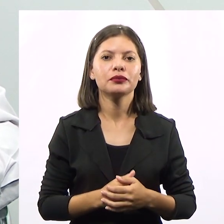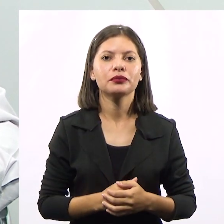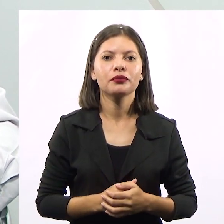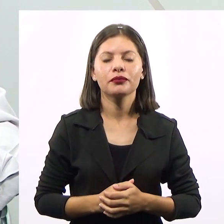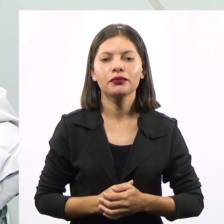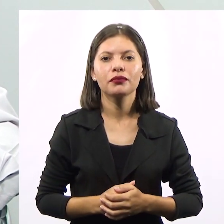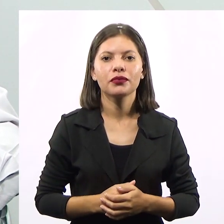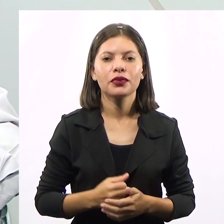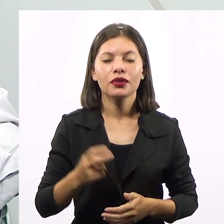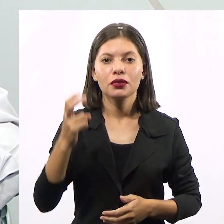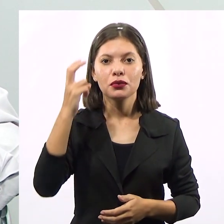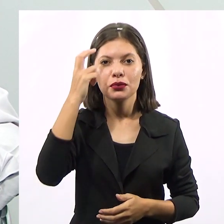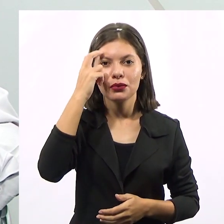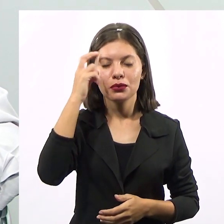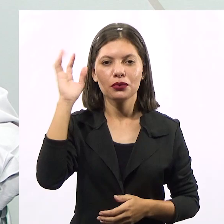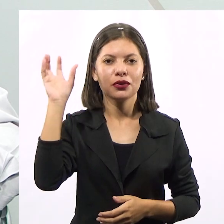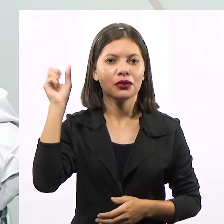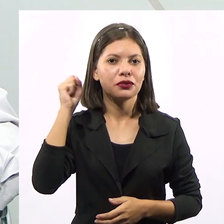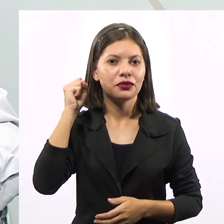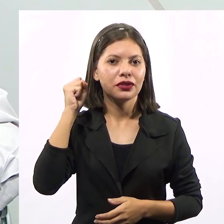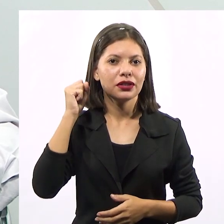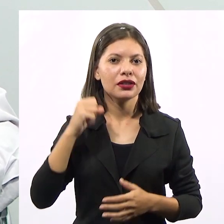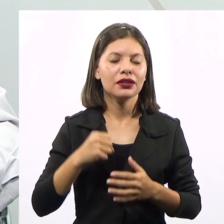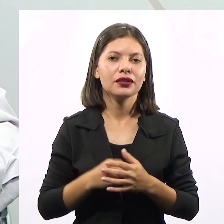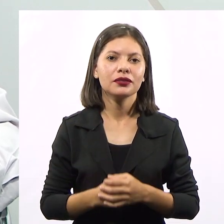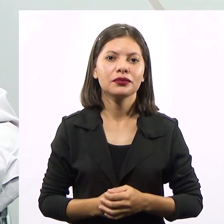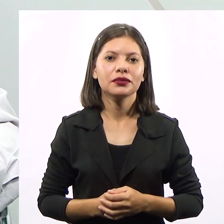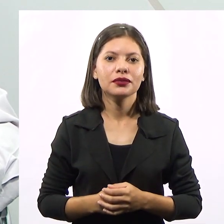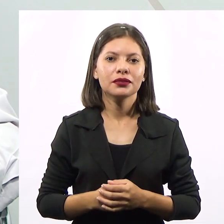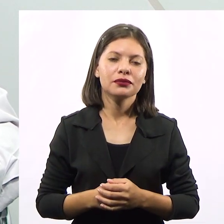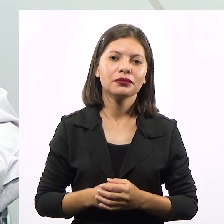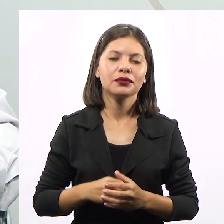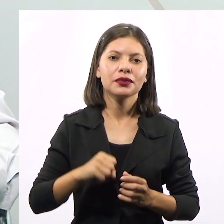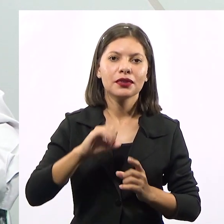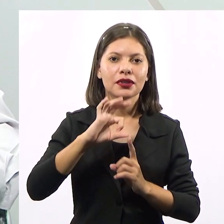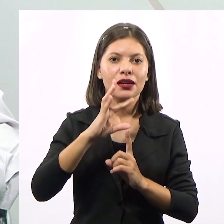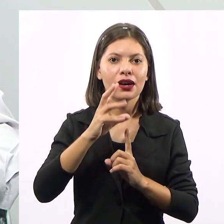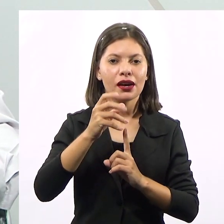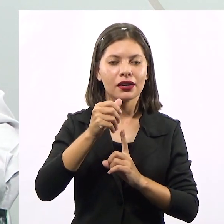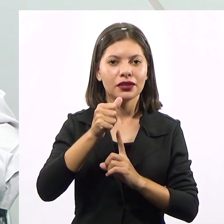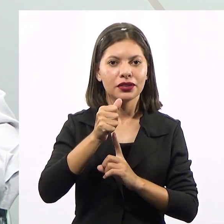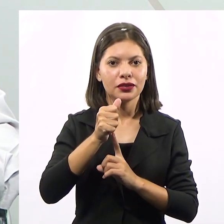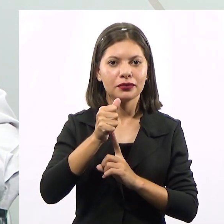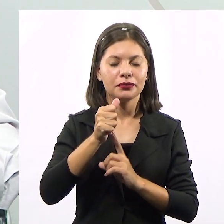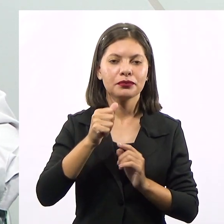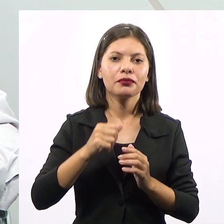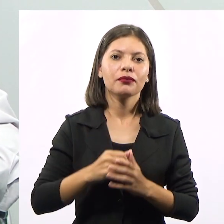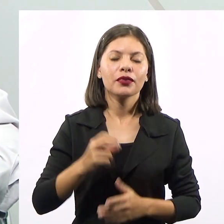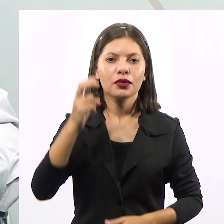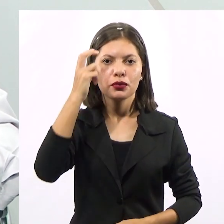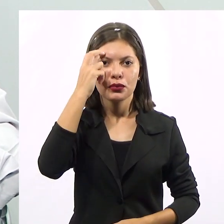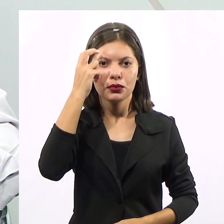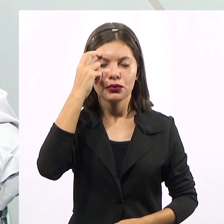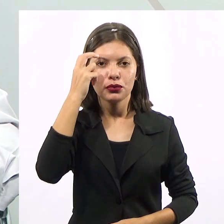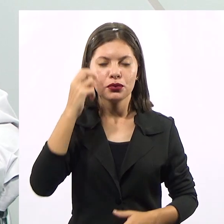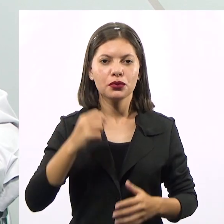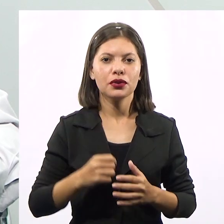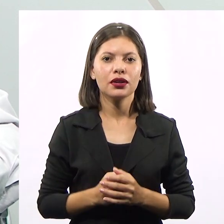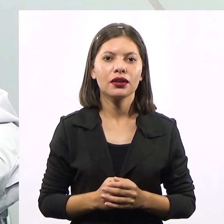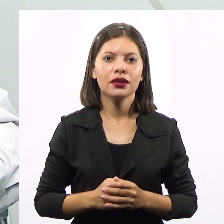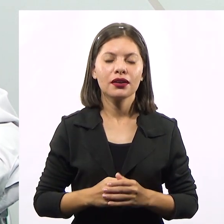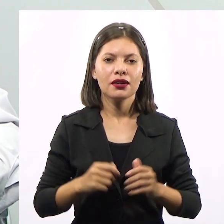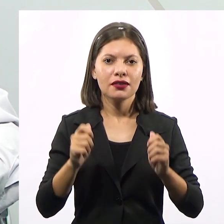a cultura, a gente está acostumado a ouvir falar da cultura enquanto sinônimo de arte, né? Mas a cultura,